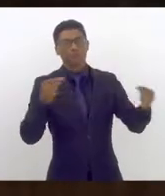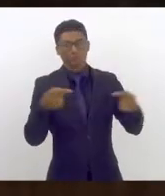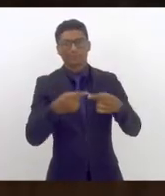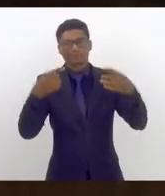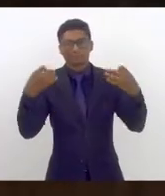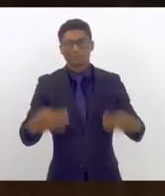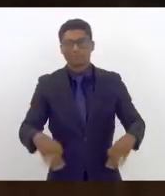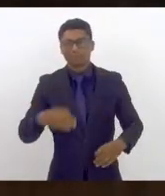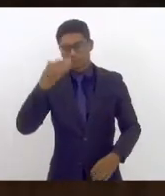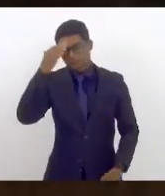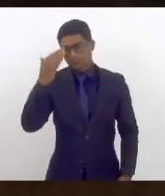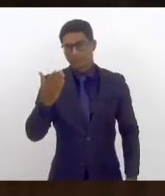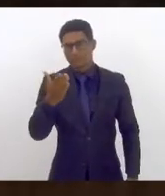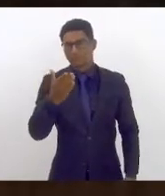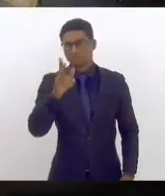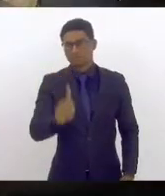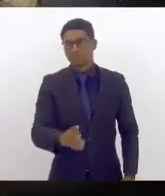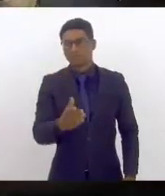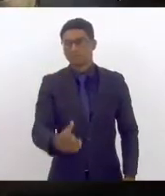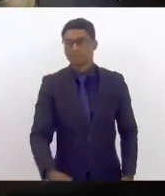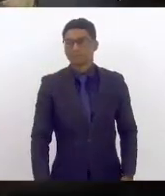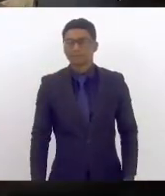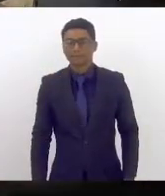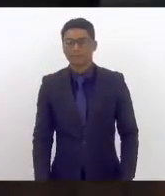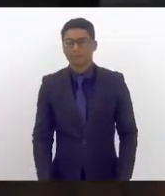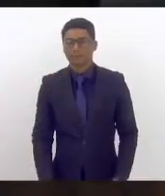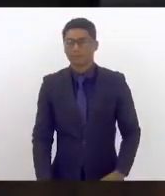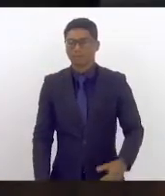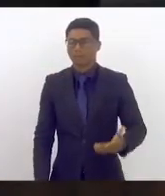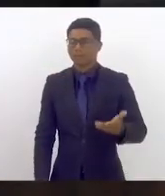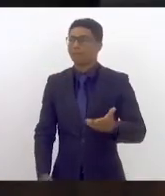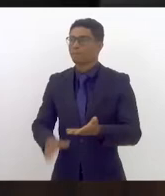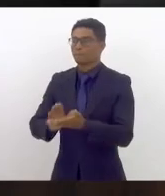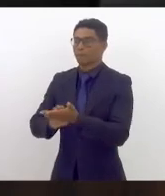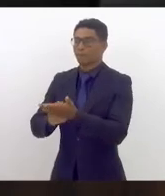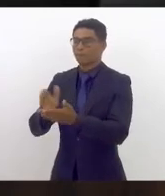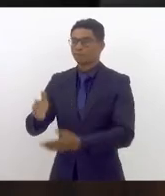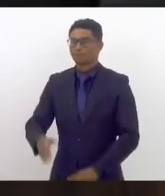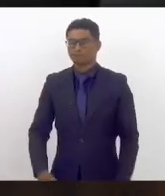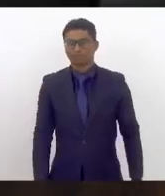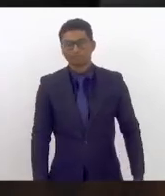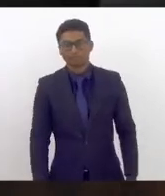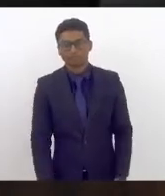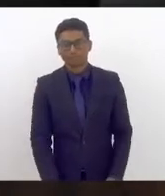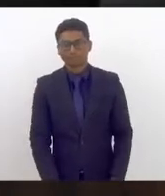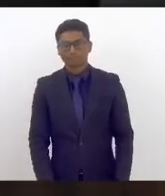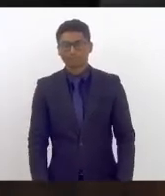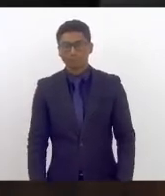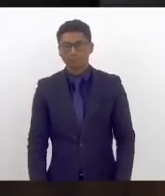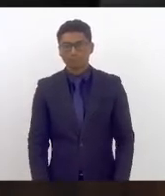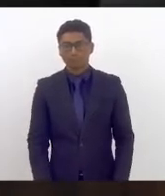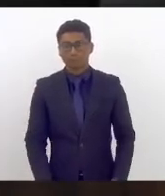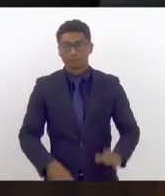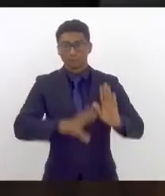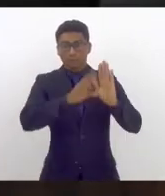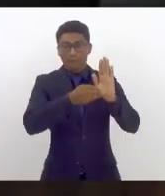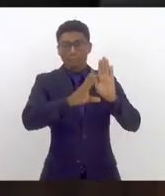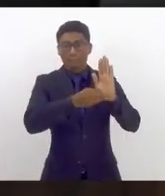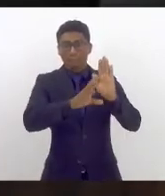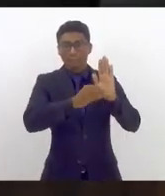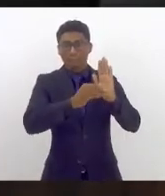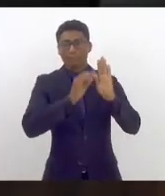boas referências muito obrigada senhor presidente deputada tia Ju parabéns então nós temos 20 emendas